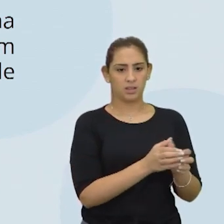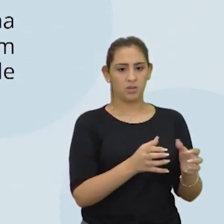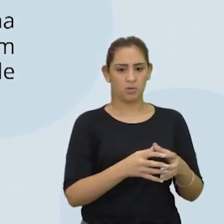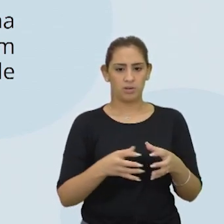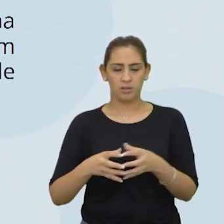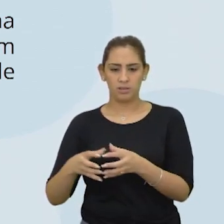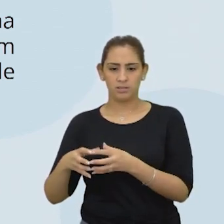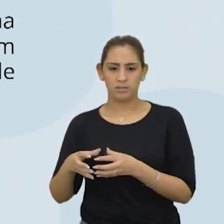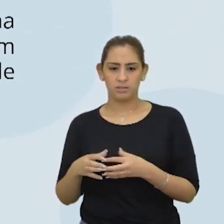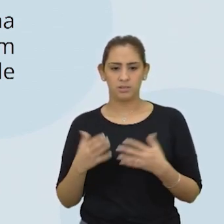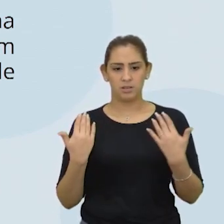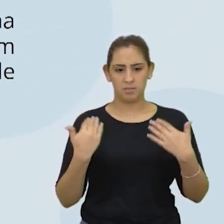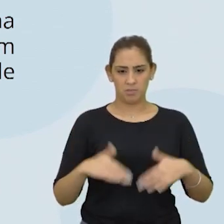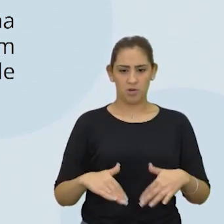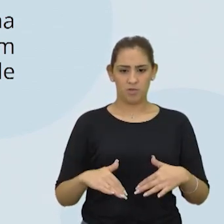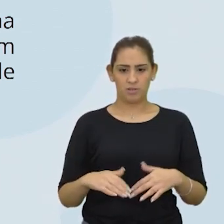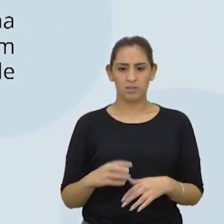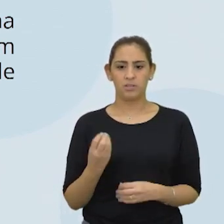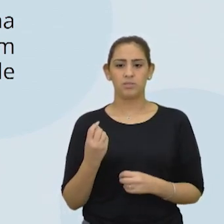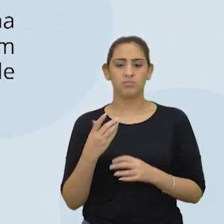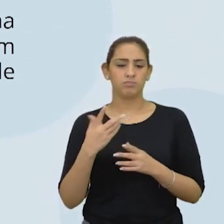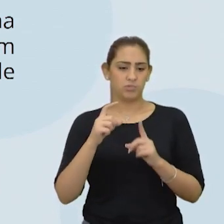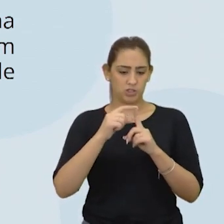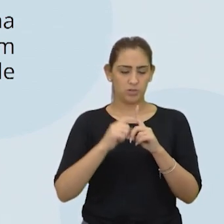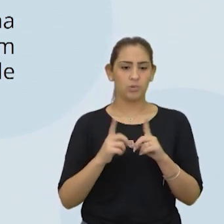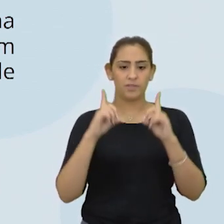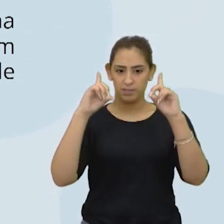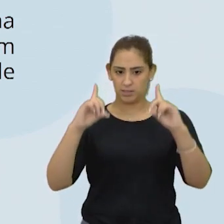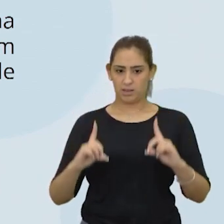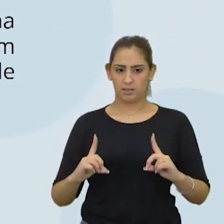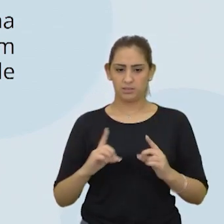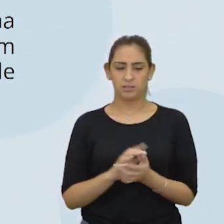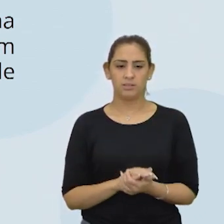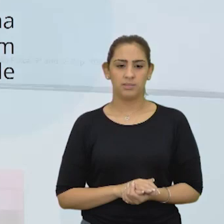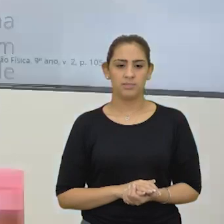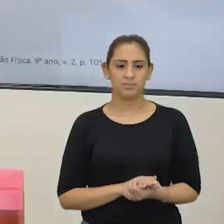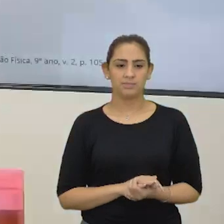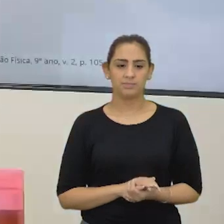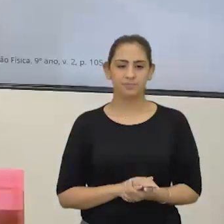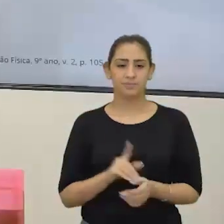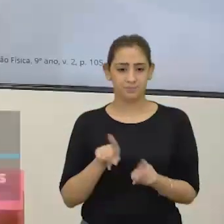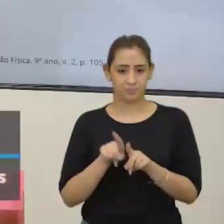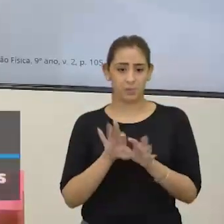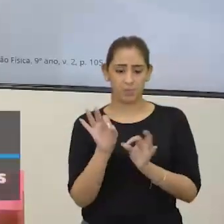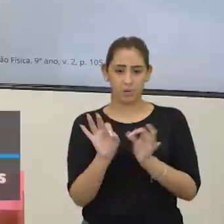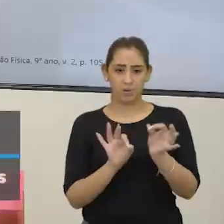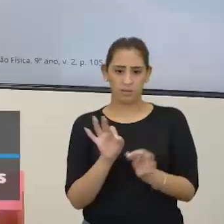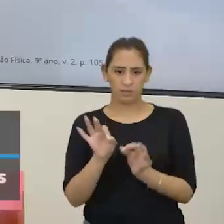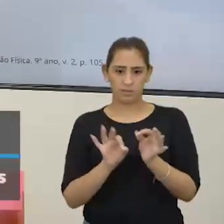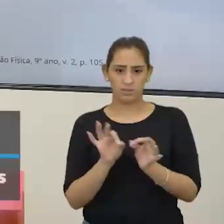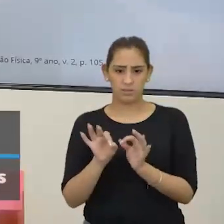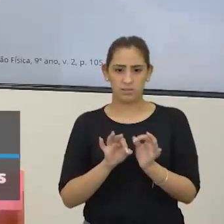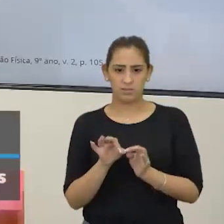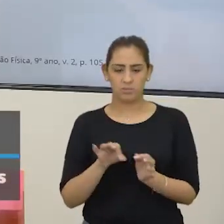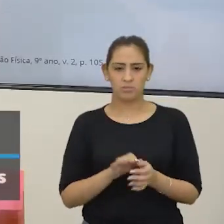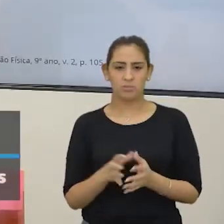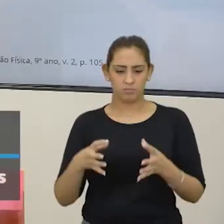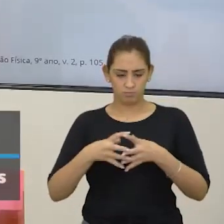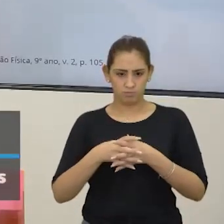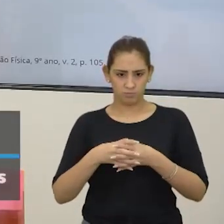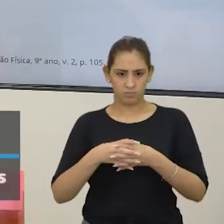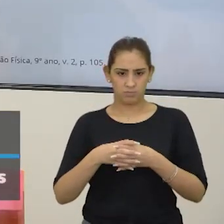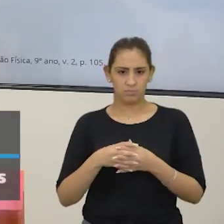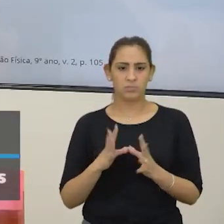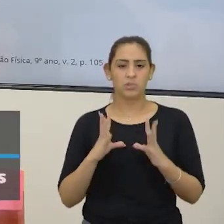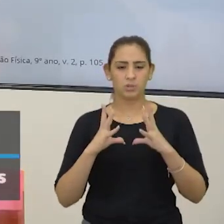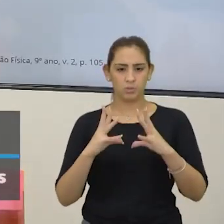de acordo com o tipo de deficiência. Então, isso também é uma organização aí desse comitê, tá? Que